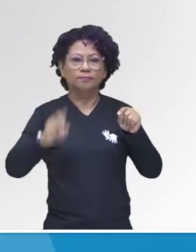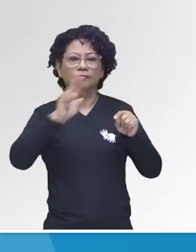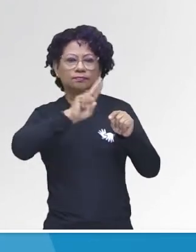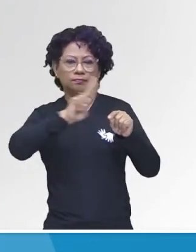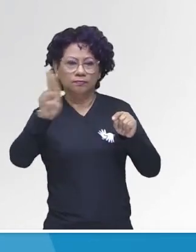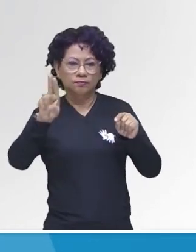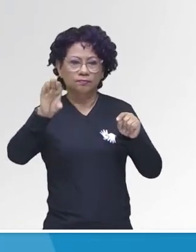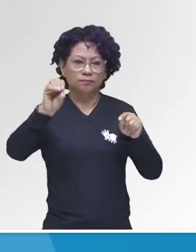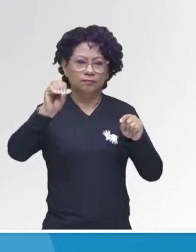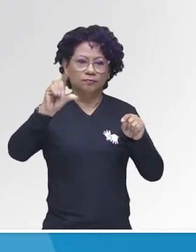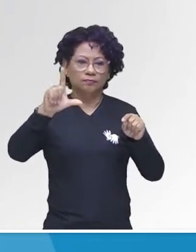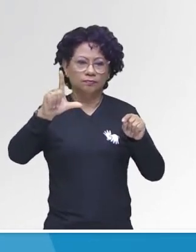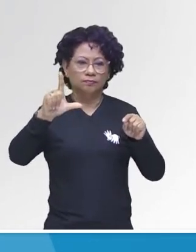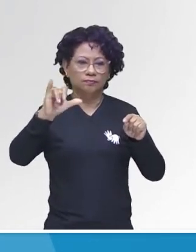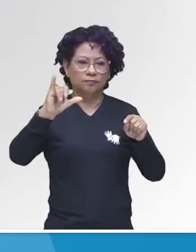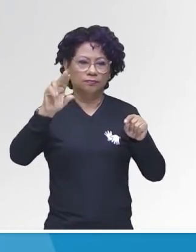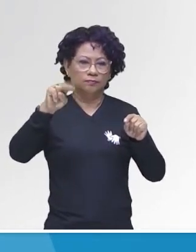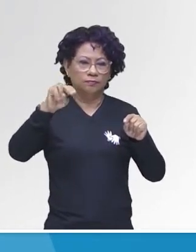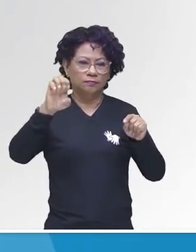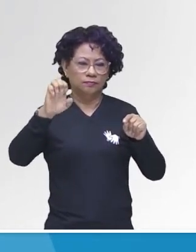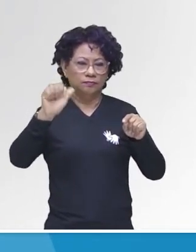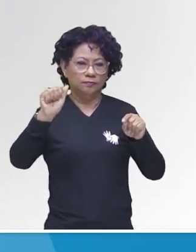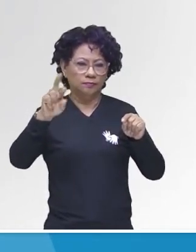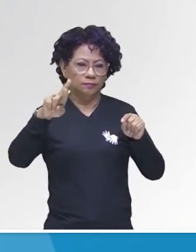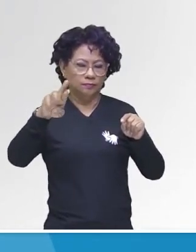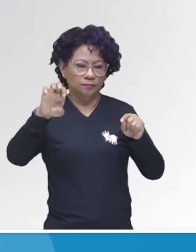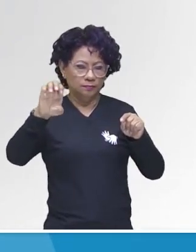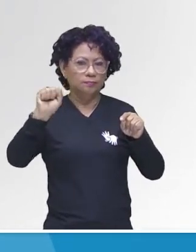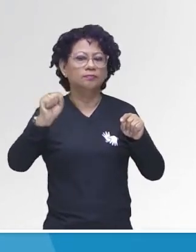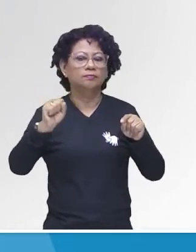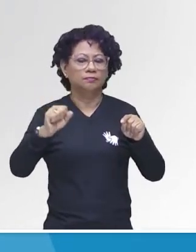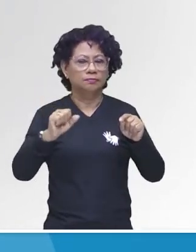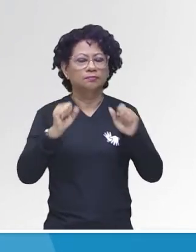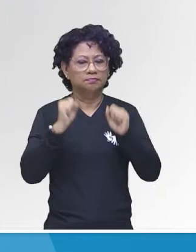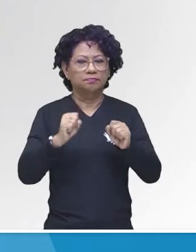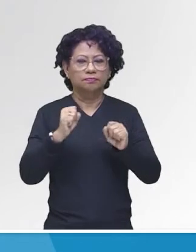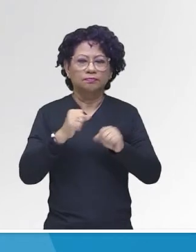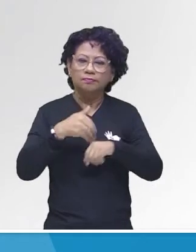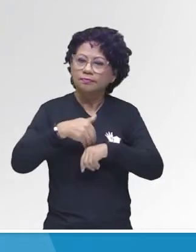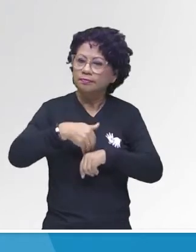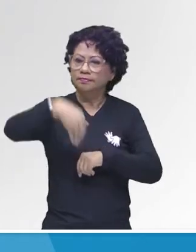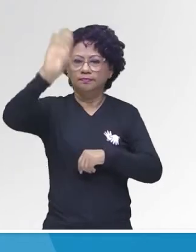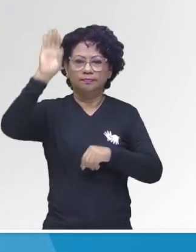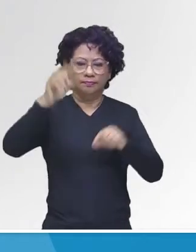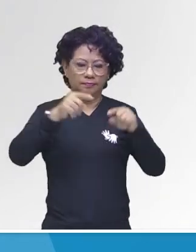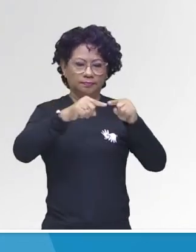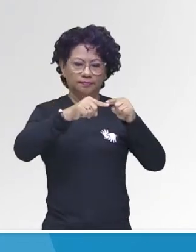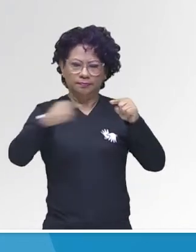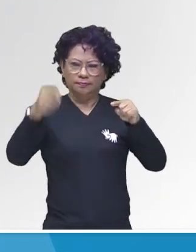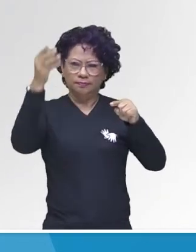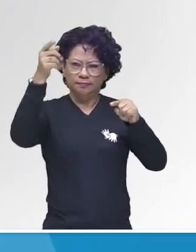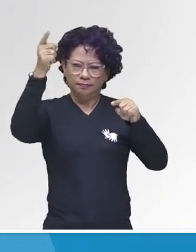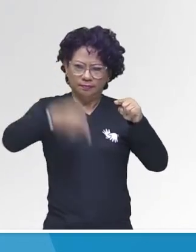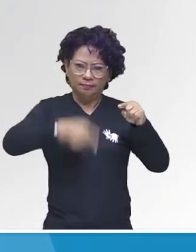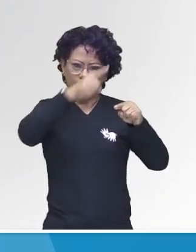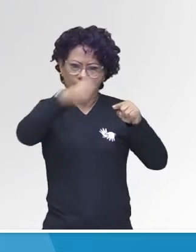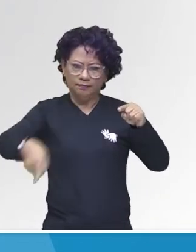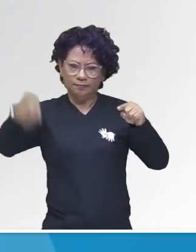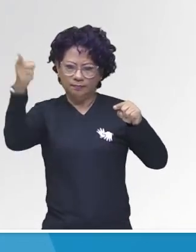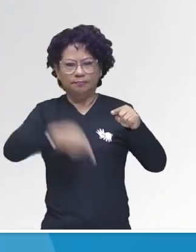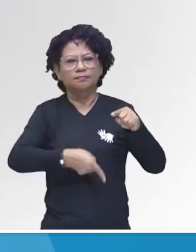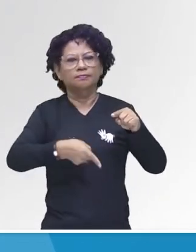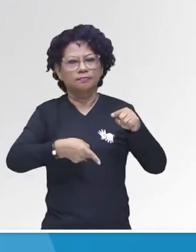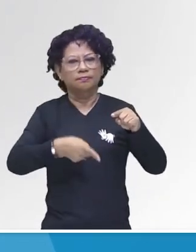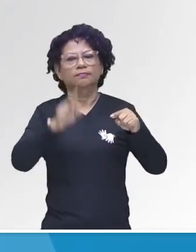aí 2, 3, 4, dependendo aí da quantidade, se uma reta passar por todos eles, nós